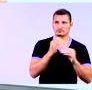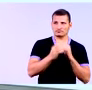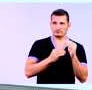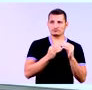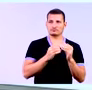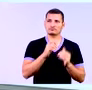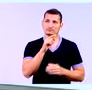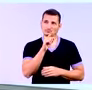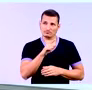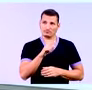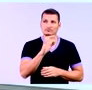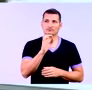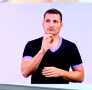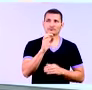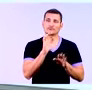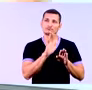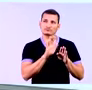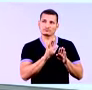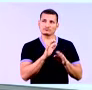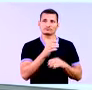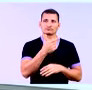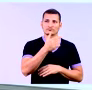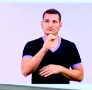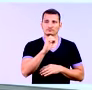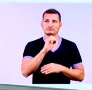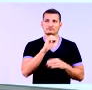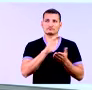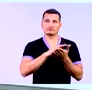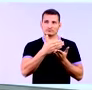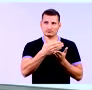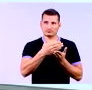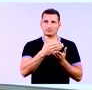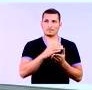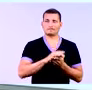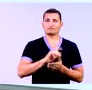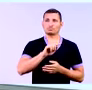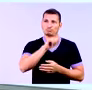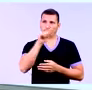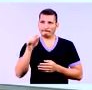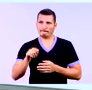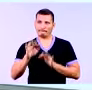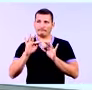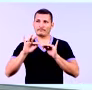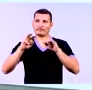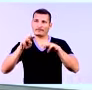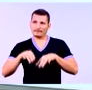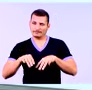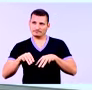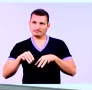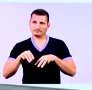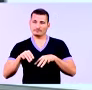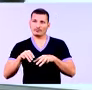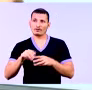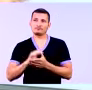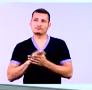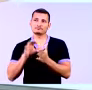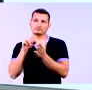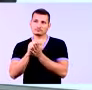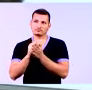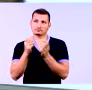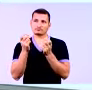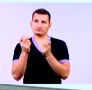considerado consistente, nós tínhamos um estoque de 20 notebooks, e finalizamos a transação com o registro da venda de um, o estoque